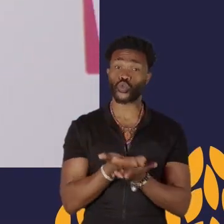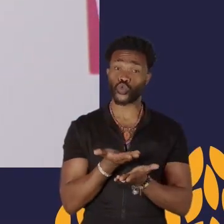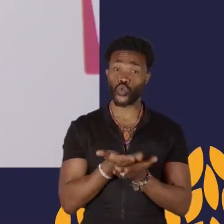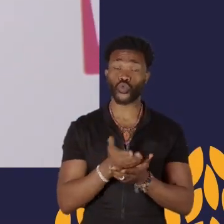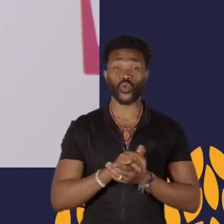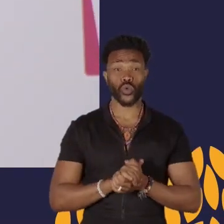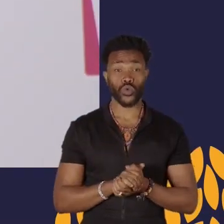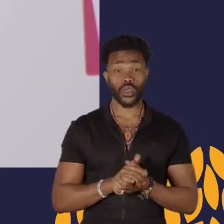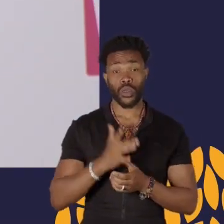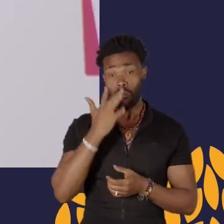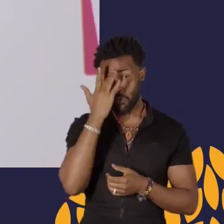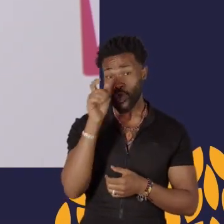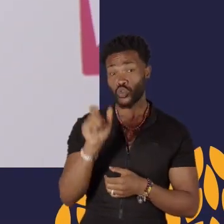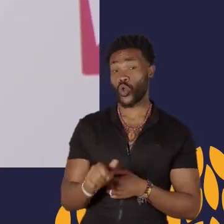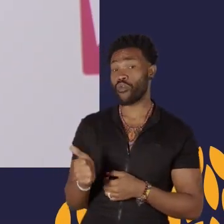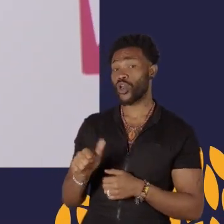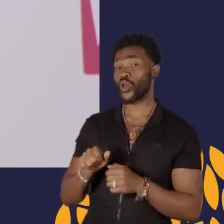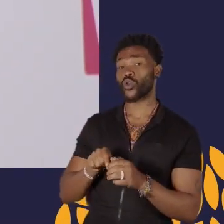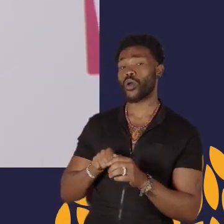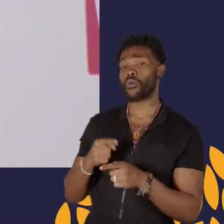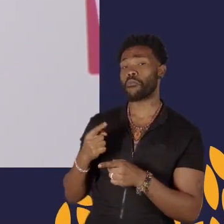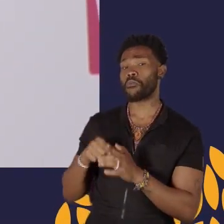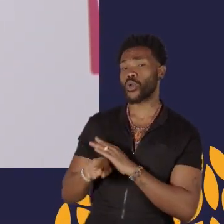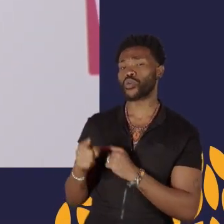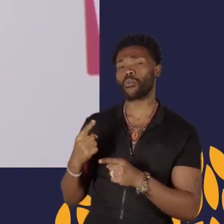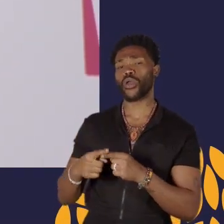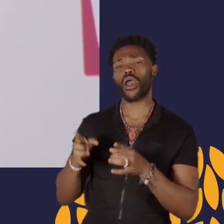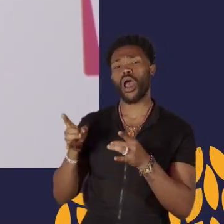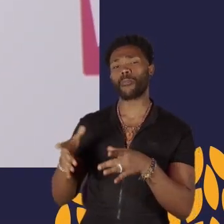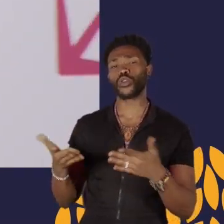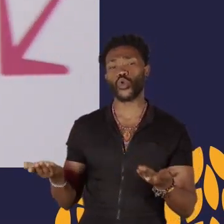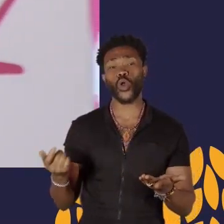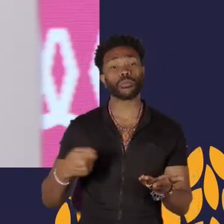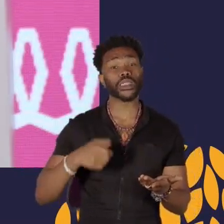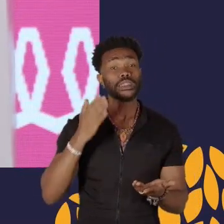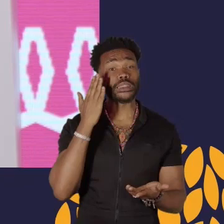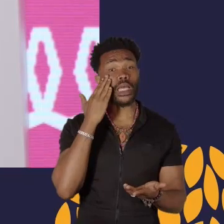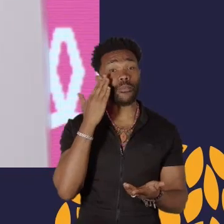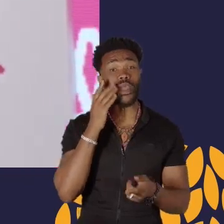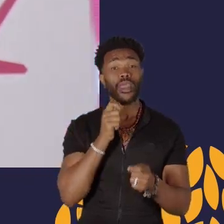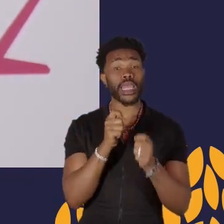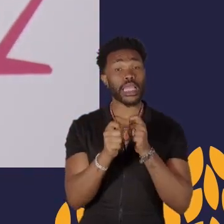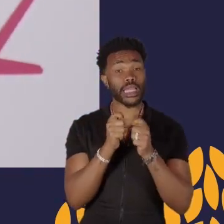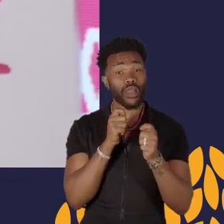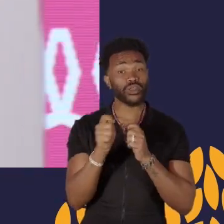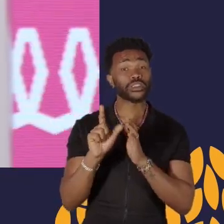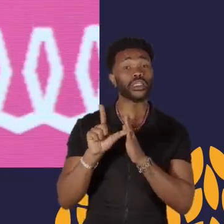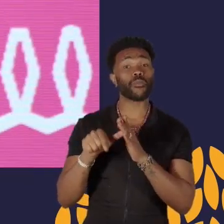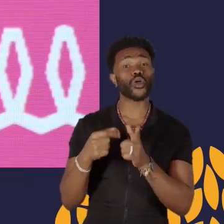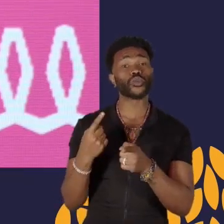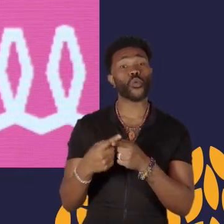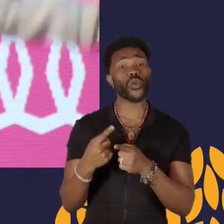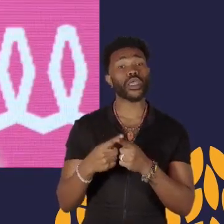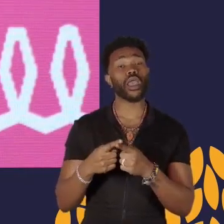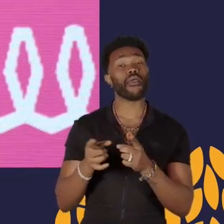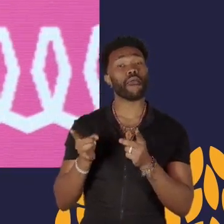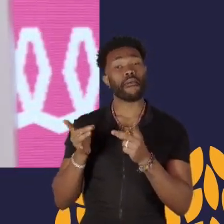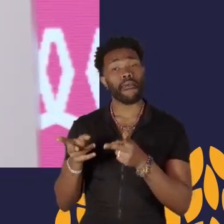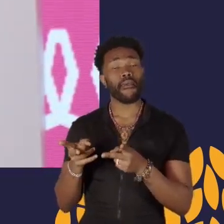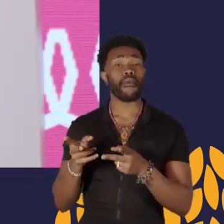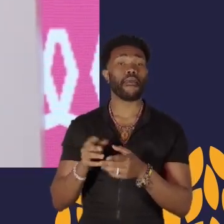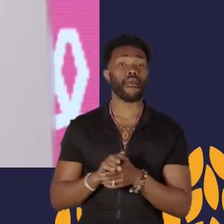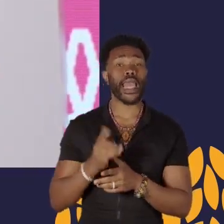qualquer avaliador vai te perguntar isso, por que eles abandonaram. Então, você precisa saber, você vai ter que fazer uma entrevista com eles depois, por que você abandonou, você vai ligar, você vai mandar WhatsApp, você vai